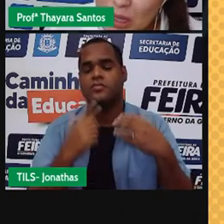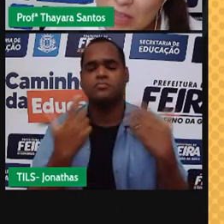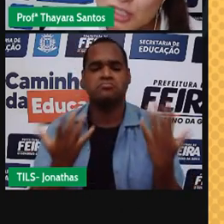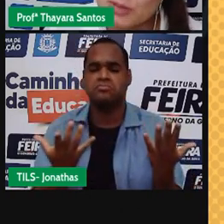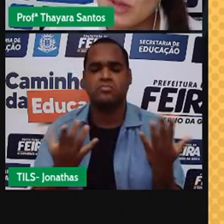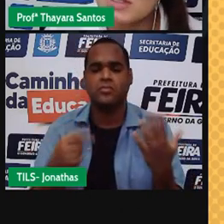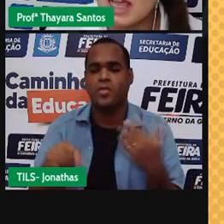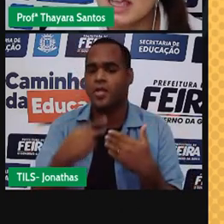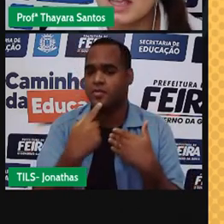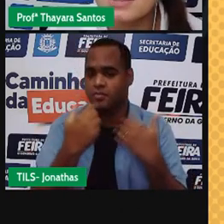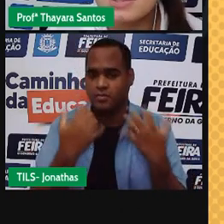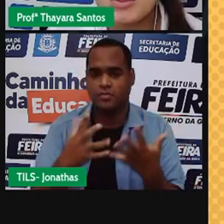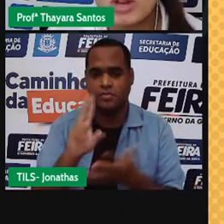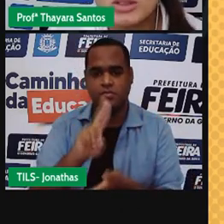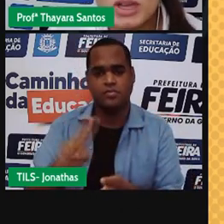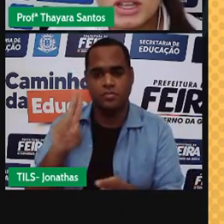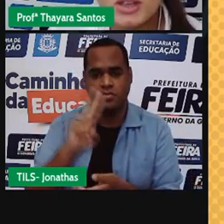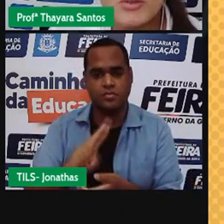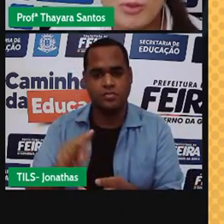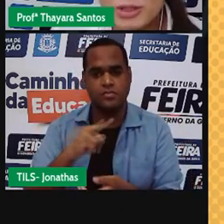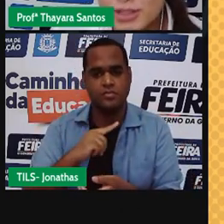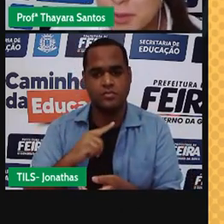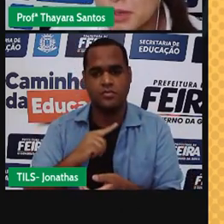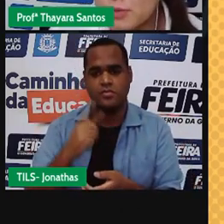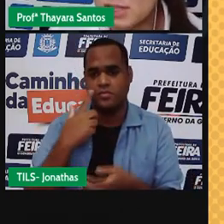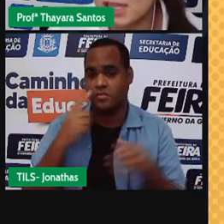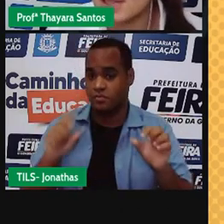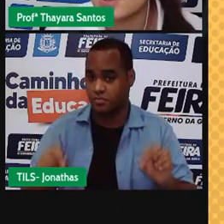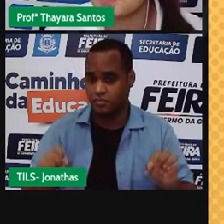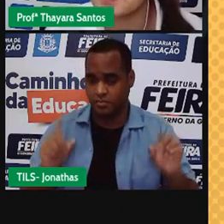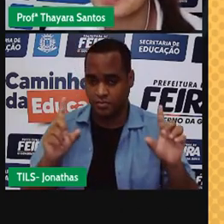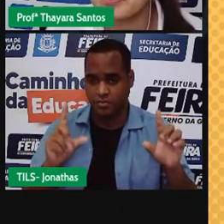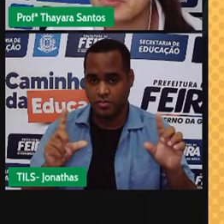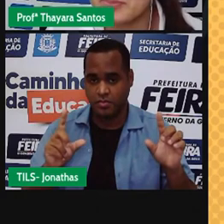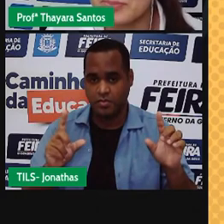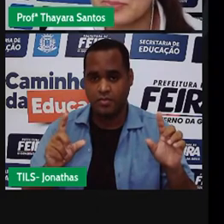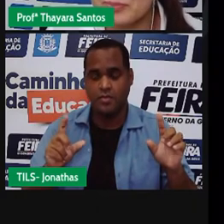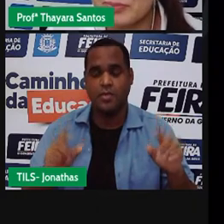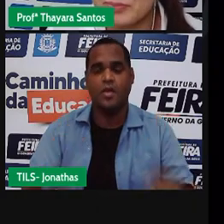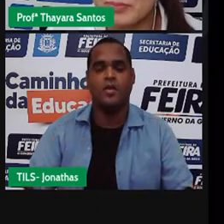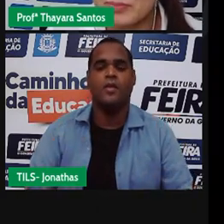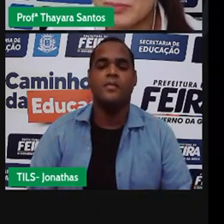isso, a gente vai usar esse simulador aqui que eu vou mostrar para vocês.